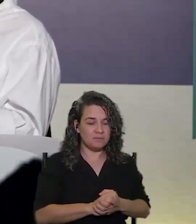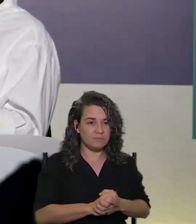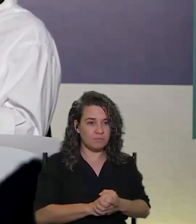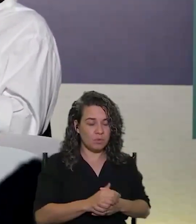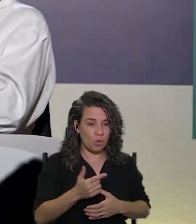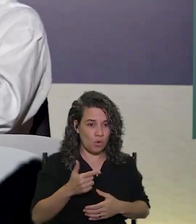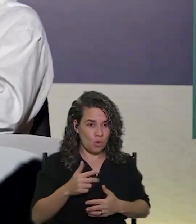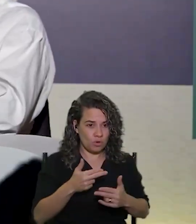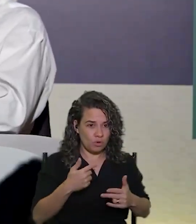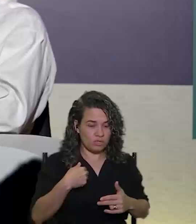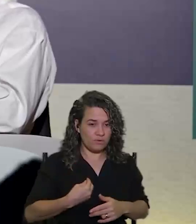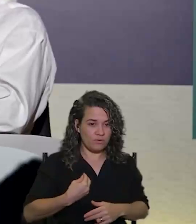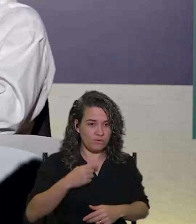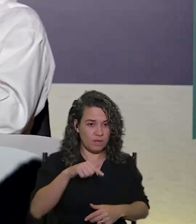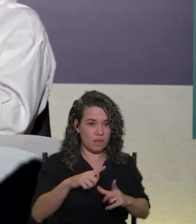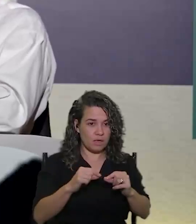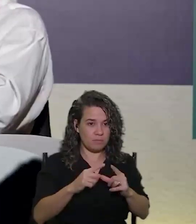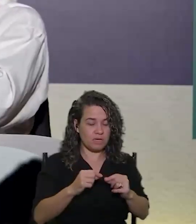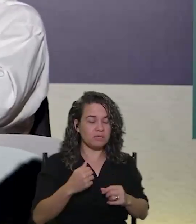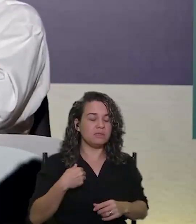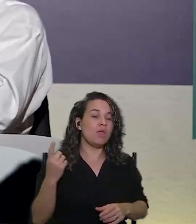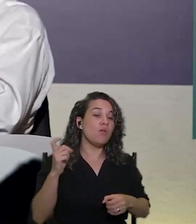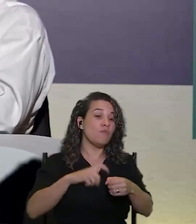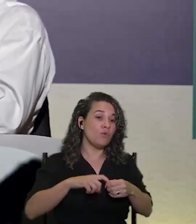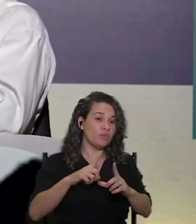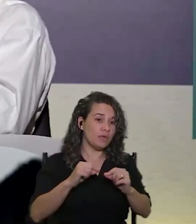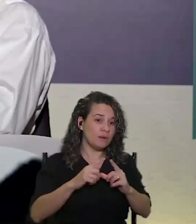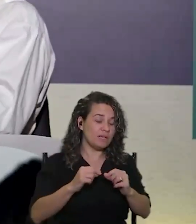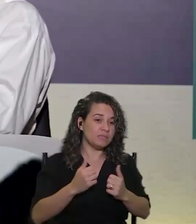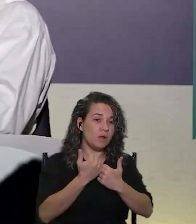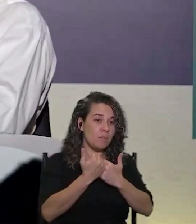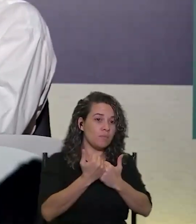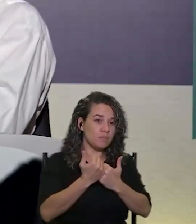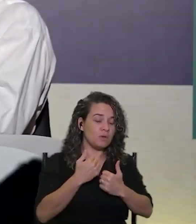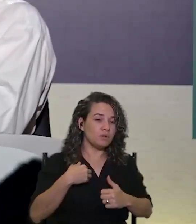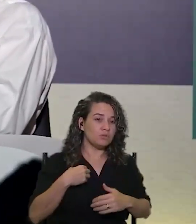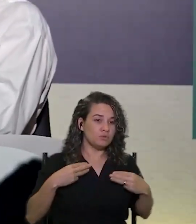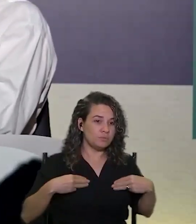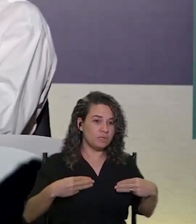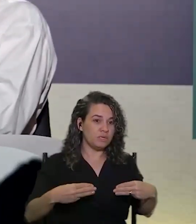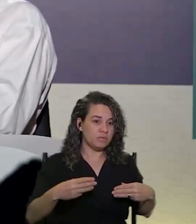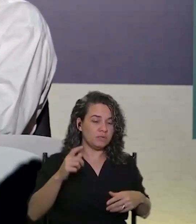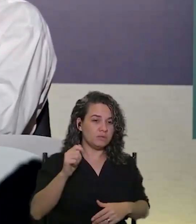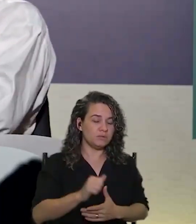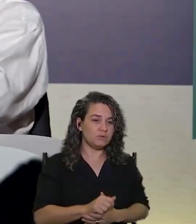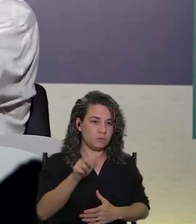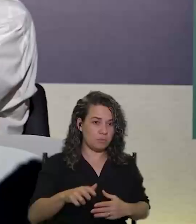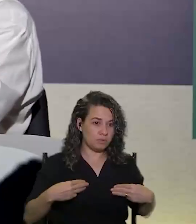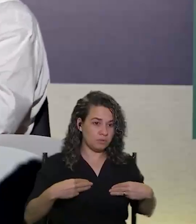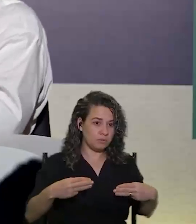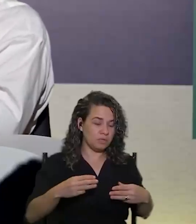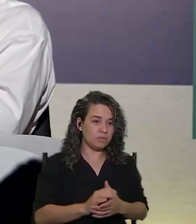vivi em Brasília, eu voltei a Brasília depois como assessor de um ministro, na época do Plano Cruzado. E eu